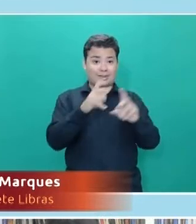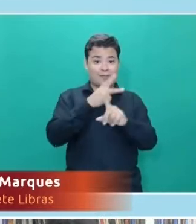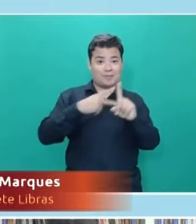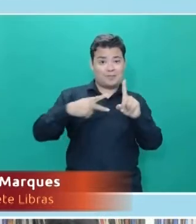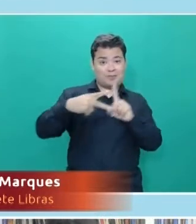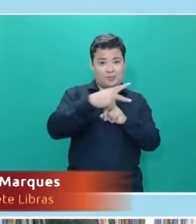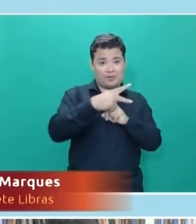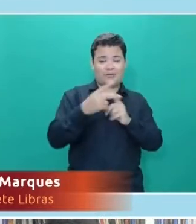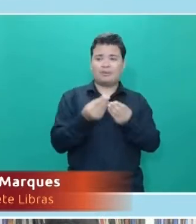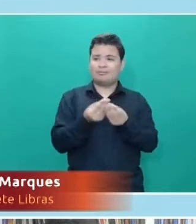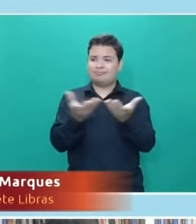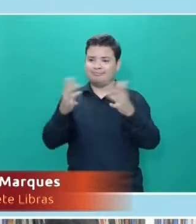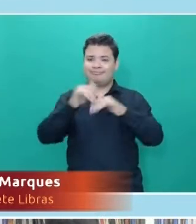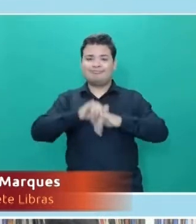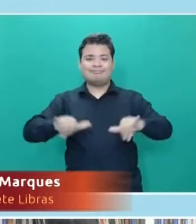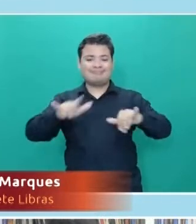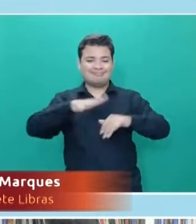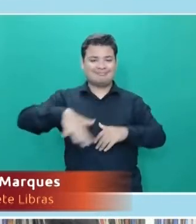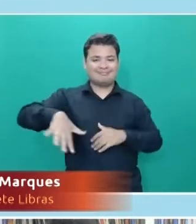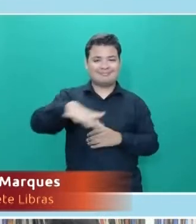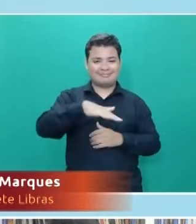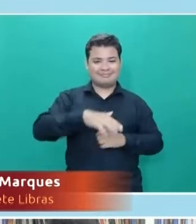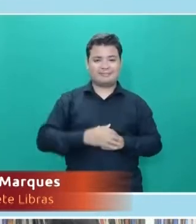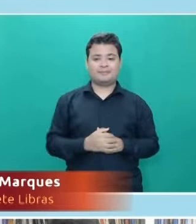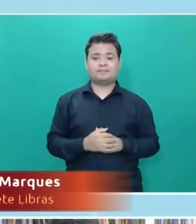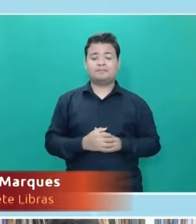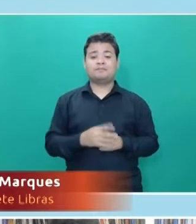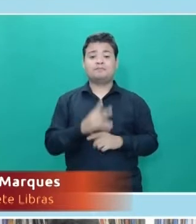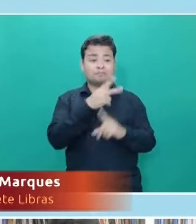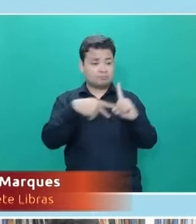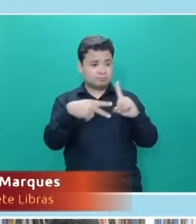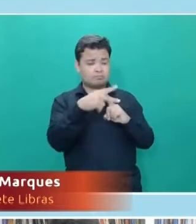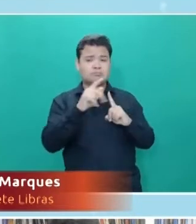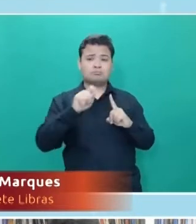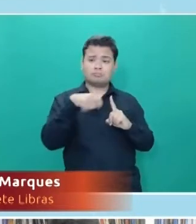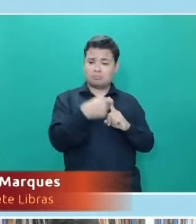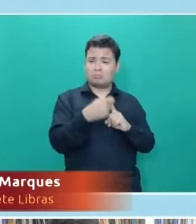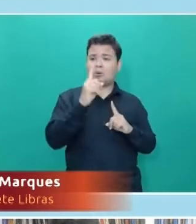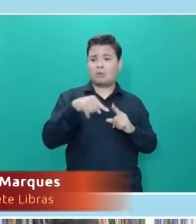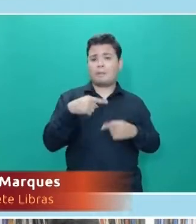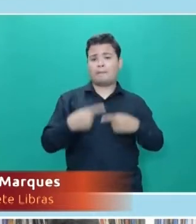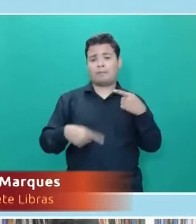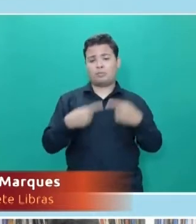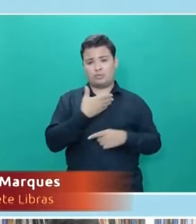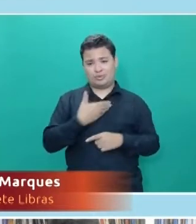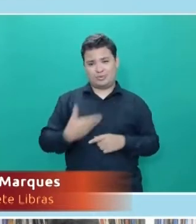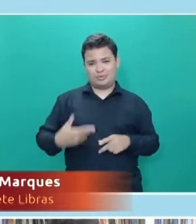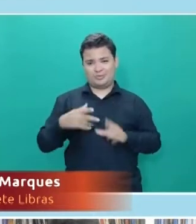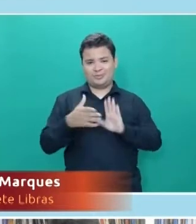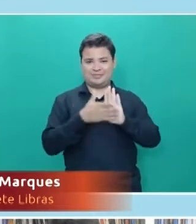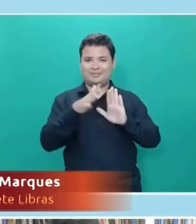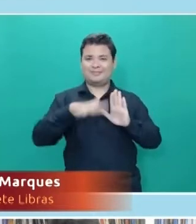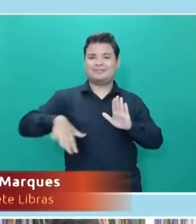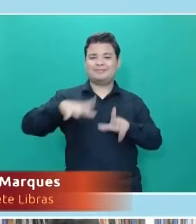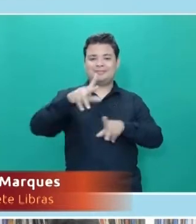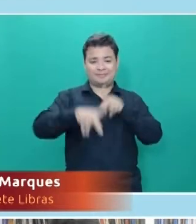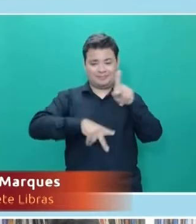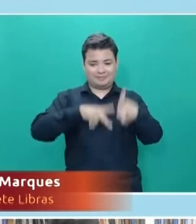nossa audiência. Previdência Social é uma política pública. É uma forma como os nossos